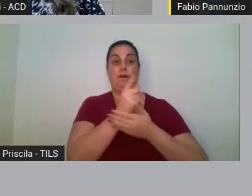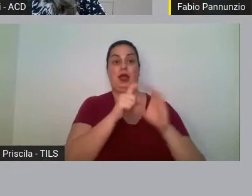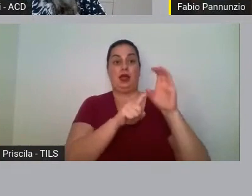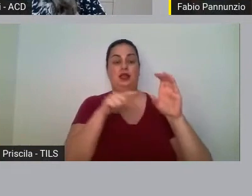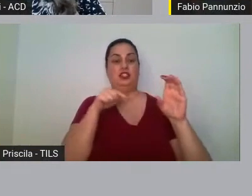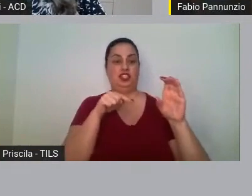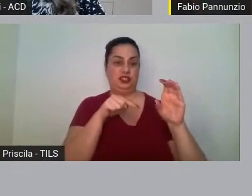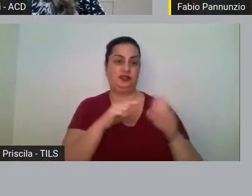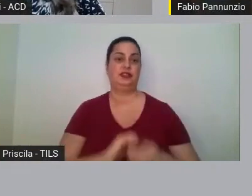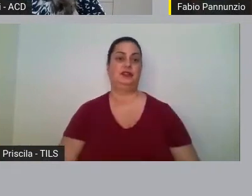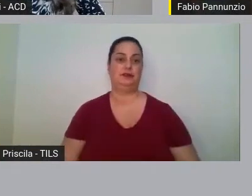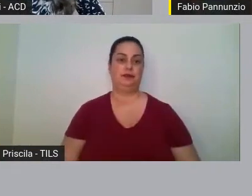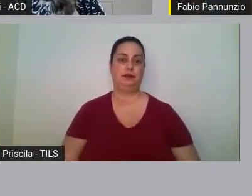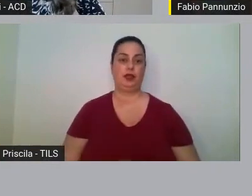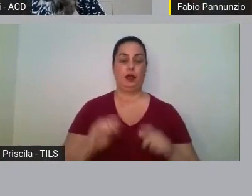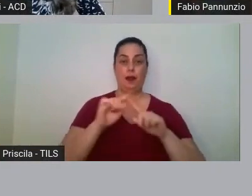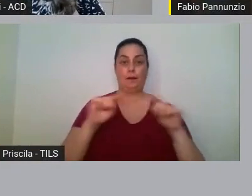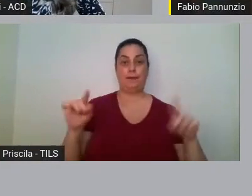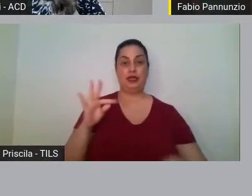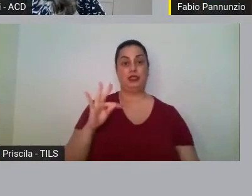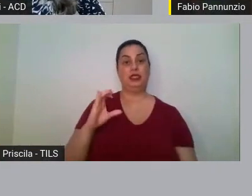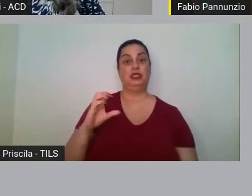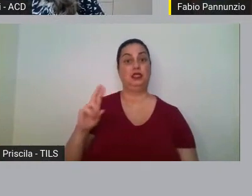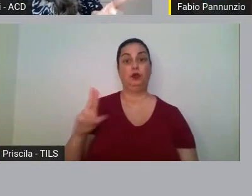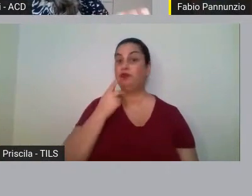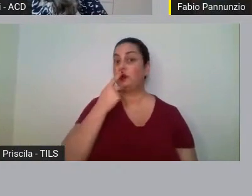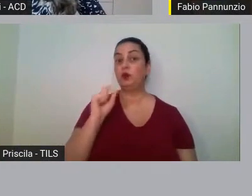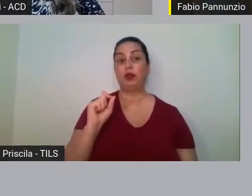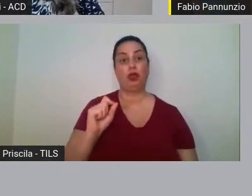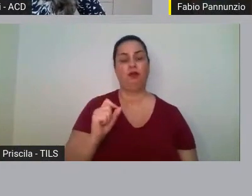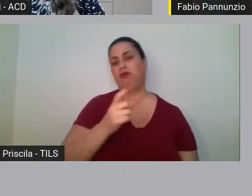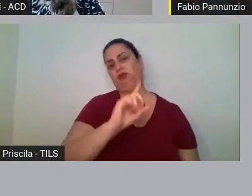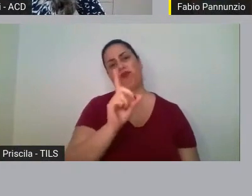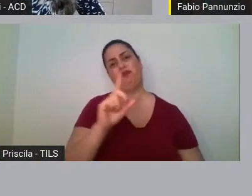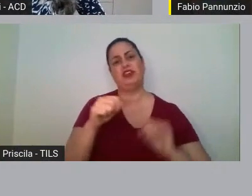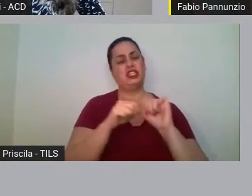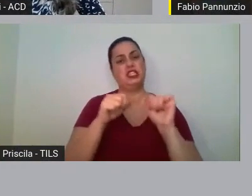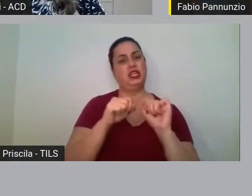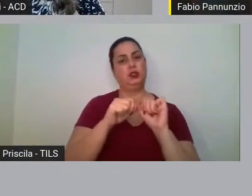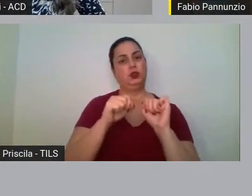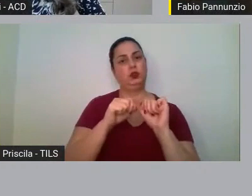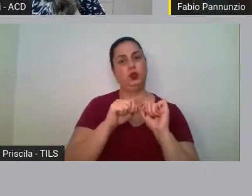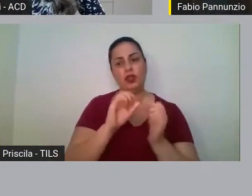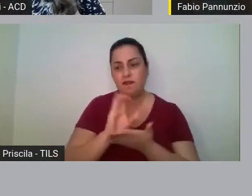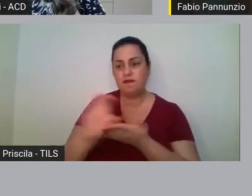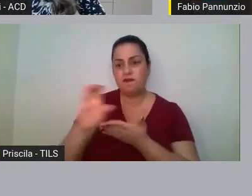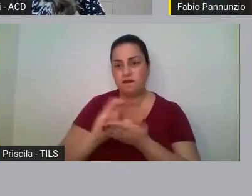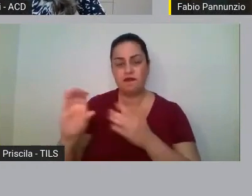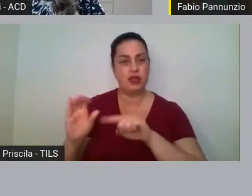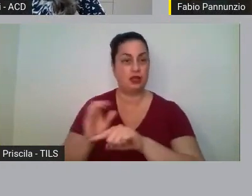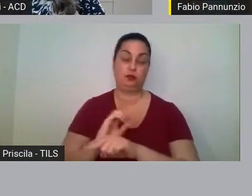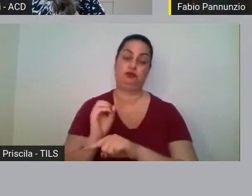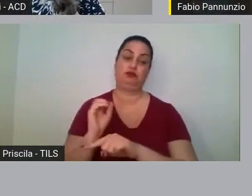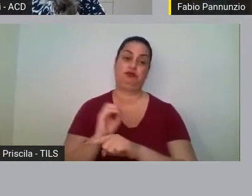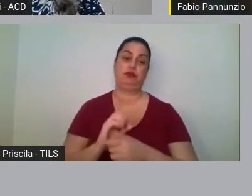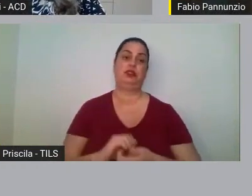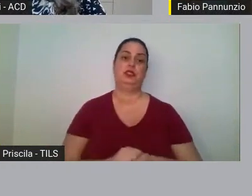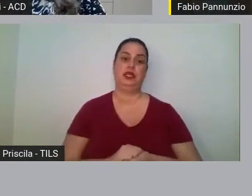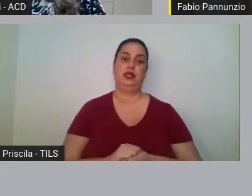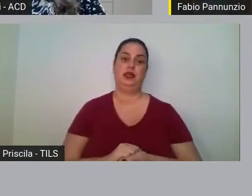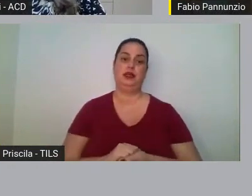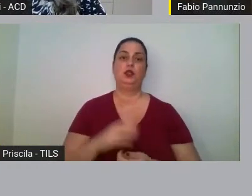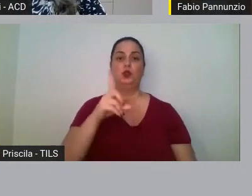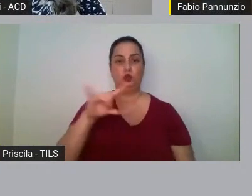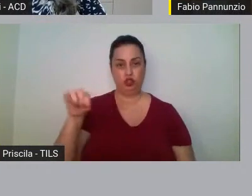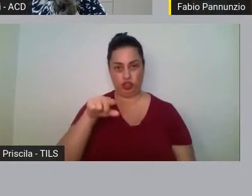de Contas falou que não tem servido para investimentos? Naquele mesmo dia que o Tribunal de Contas fez essa fala,